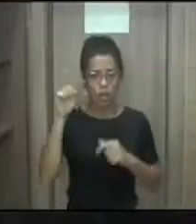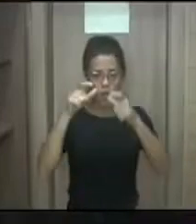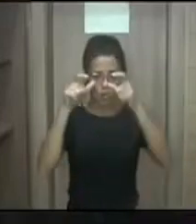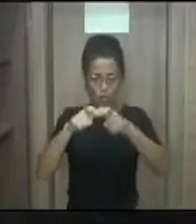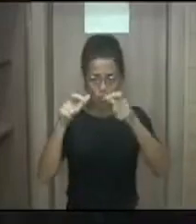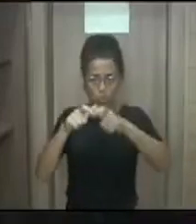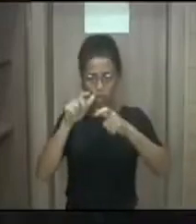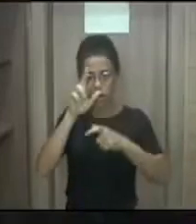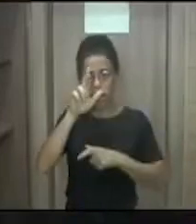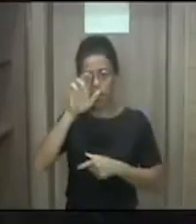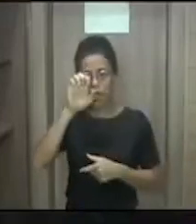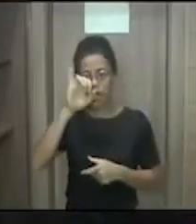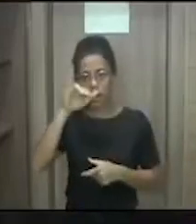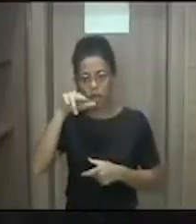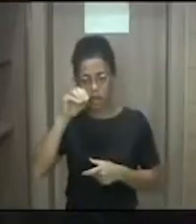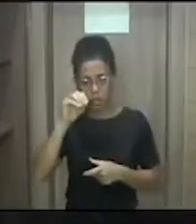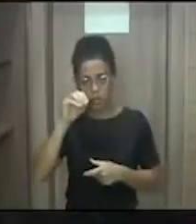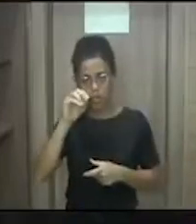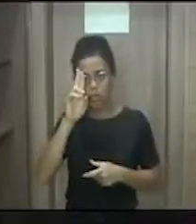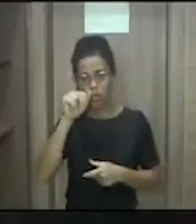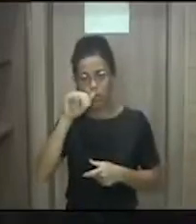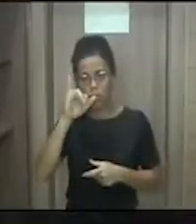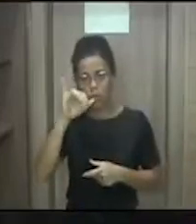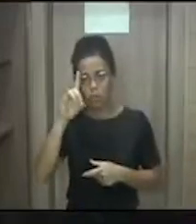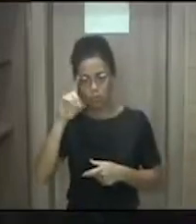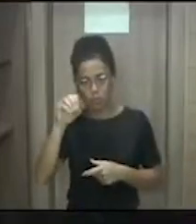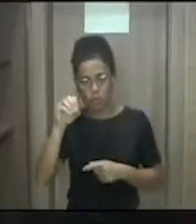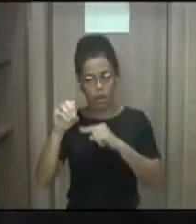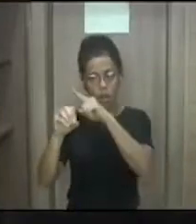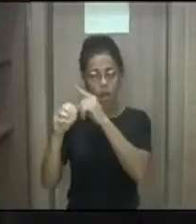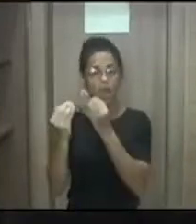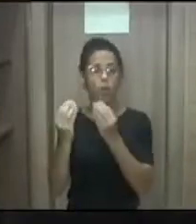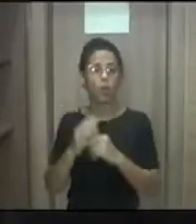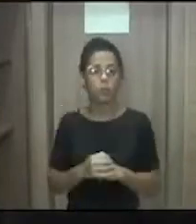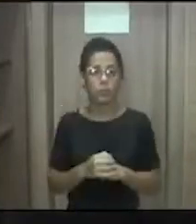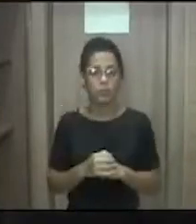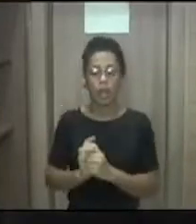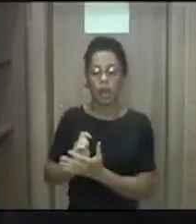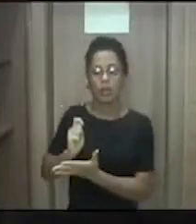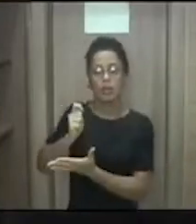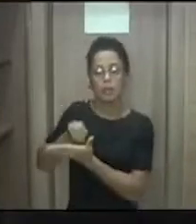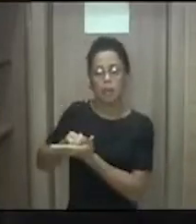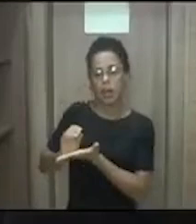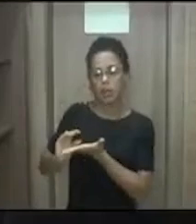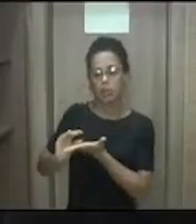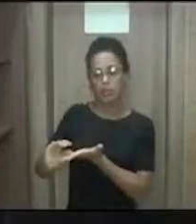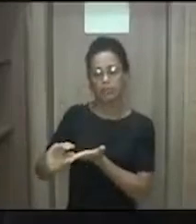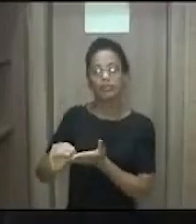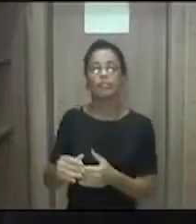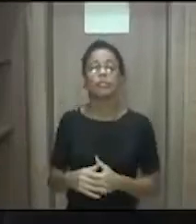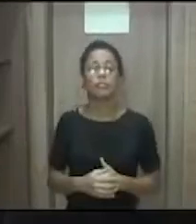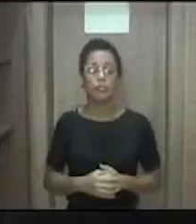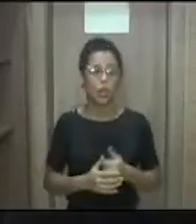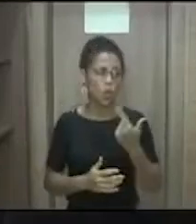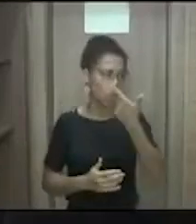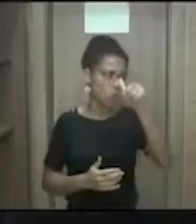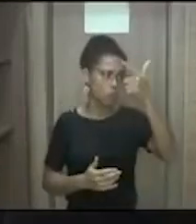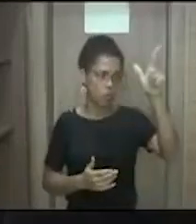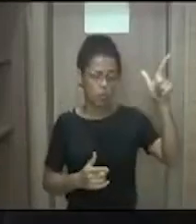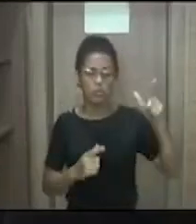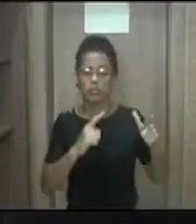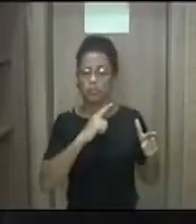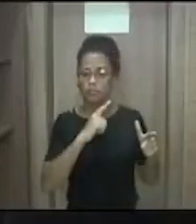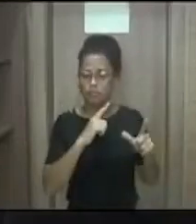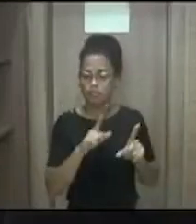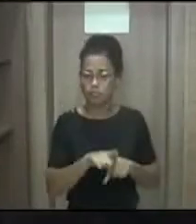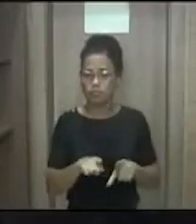usuário paga uma taxa para ter acesso à prótese dentária. E em outros sistemas do mundo também. Então, essa